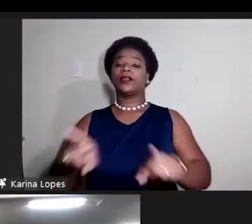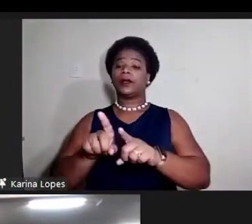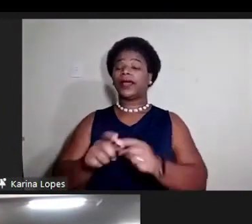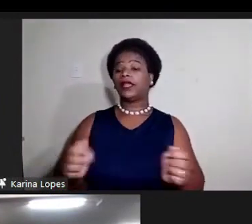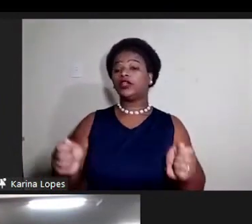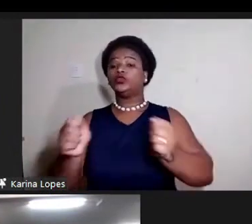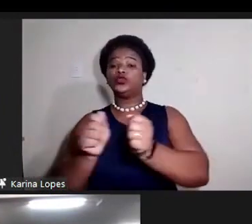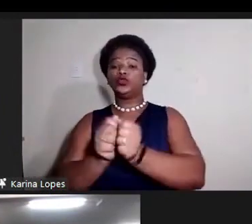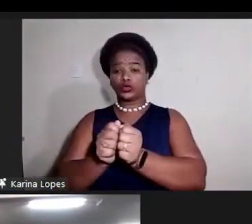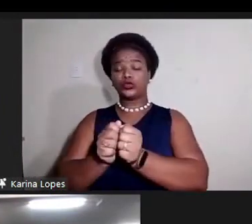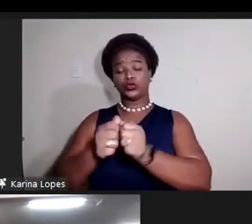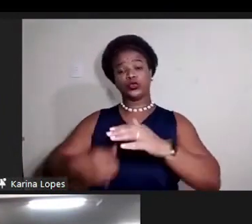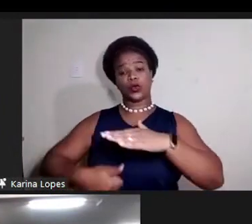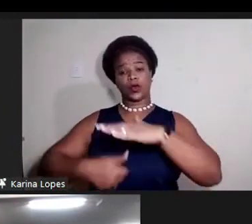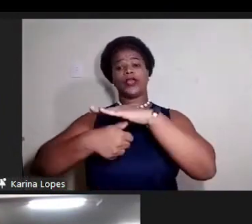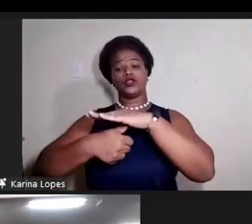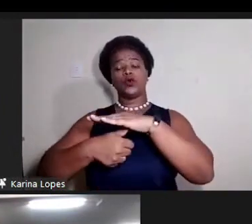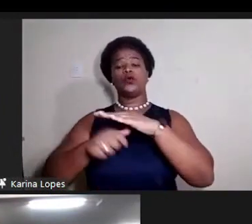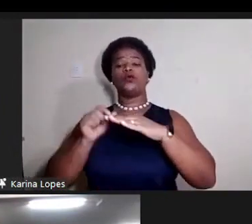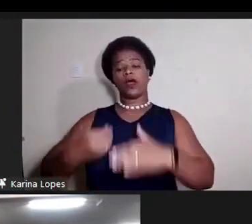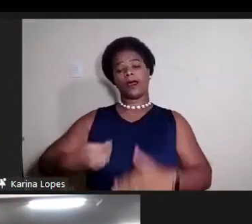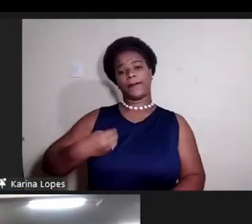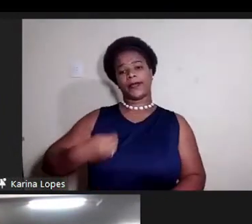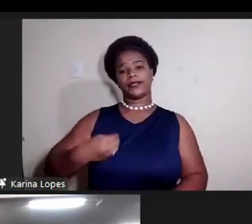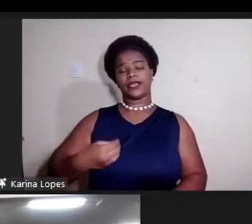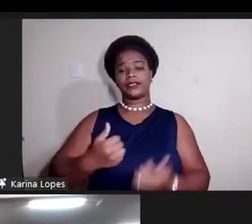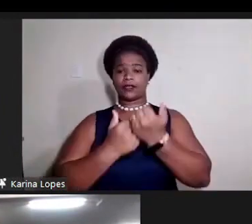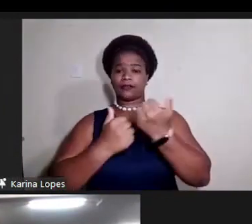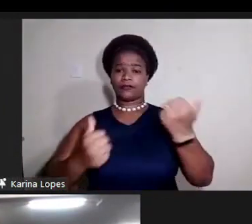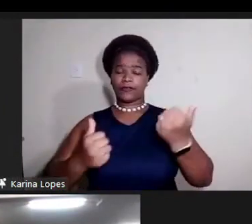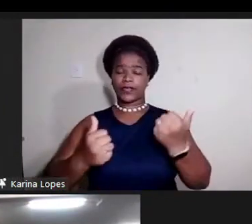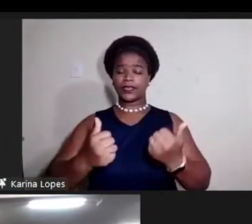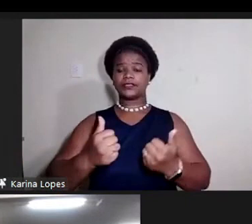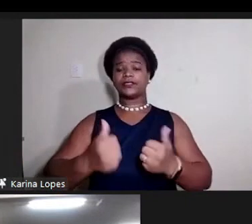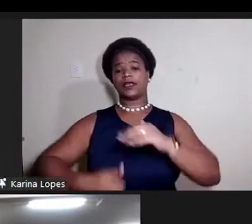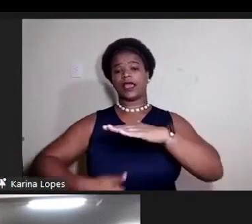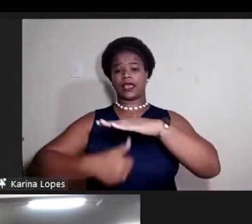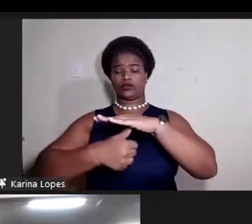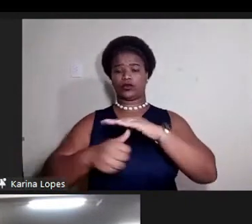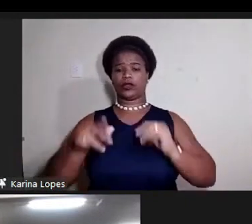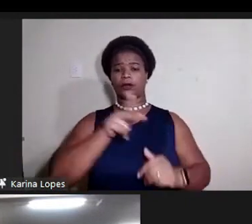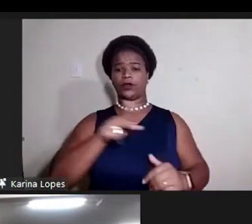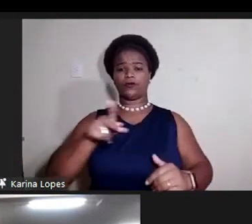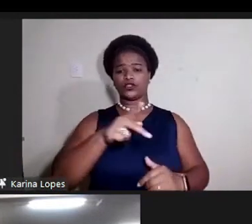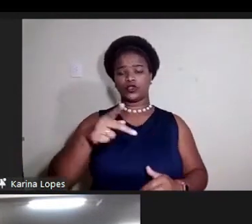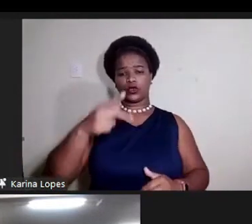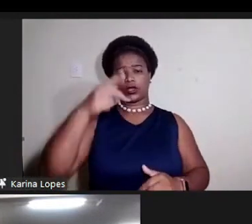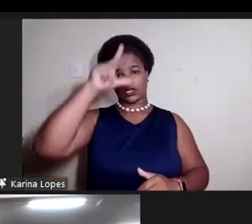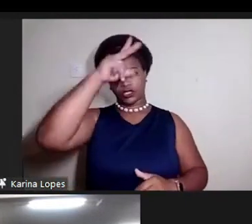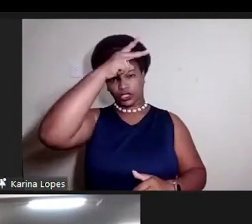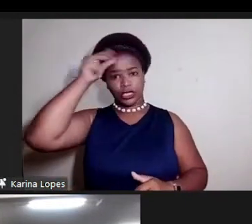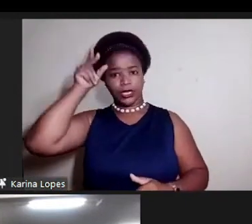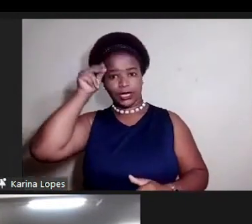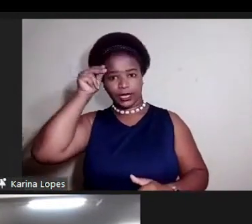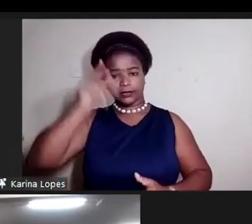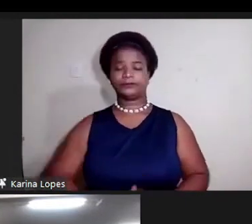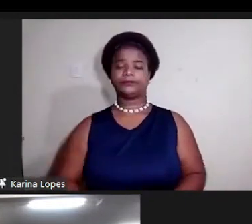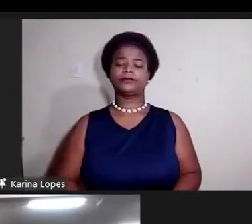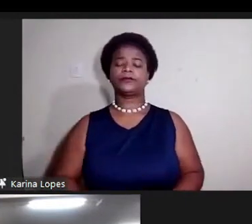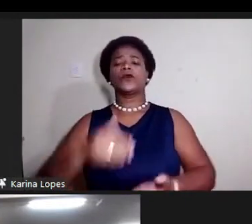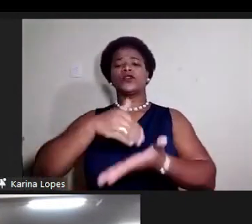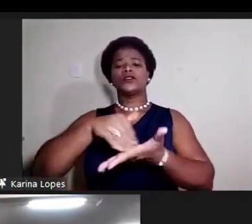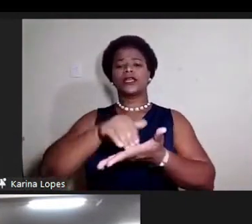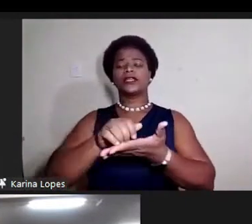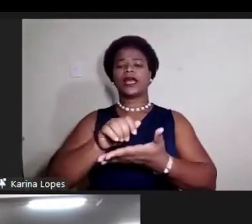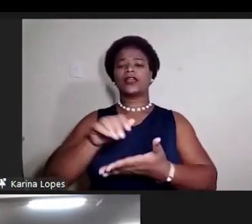estão presentes a vice-reitora, professora Girlene Alves da Silva, o secretário-geral da Universidade